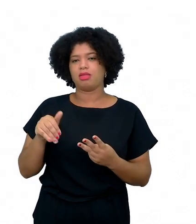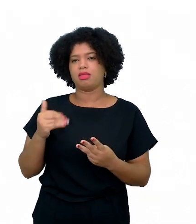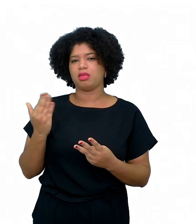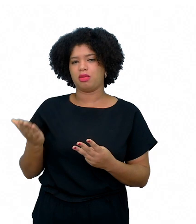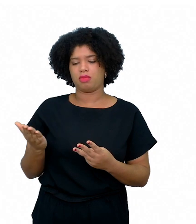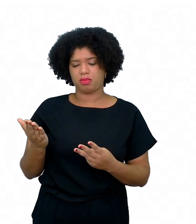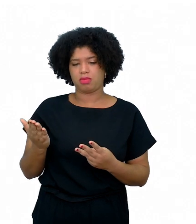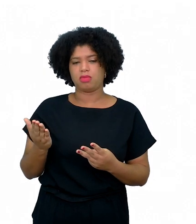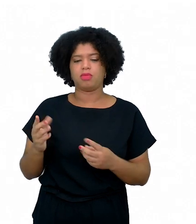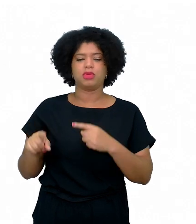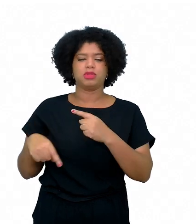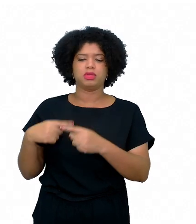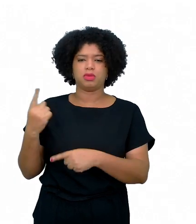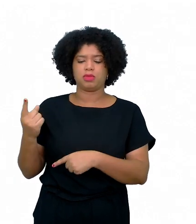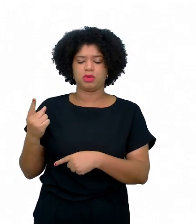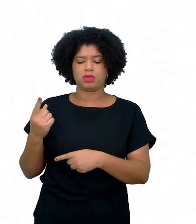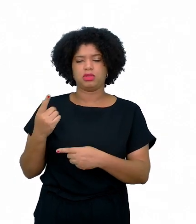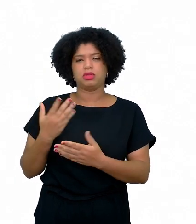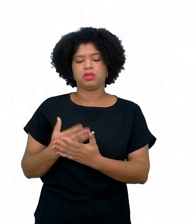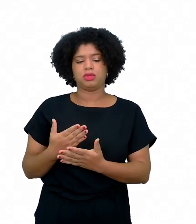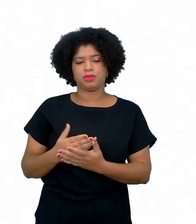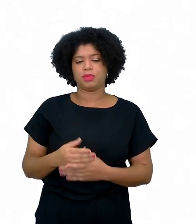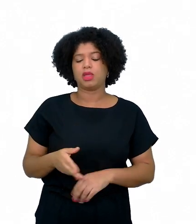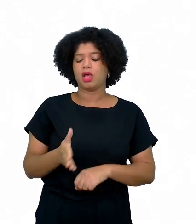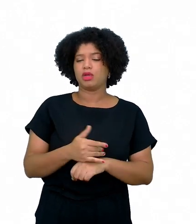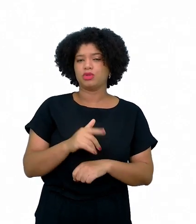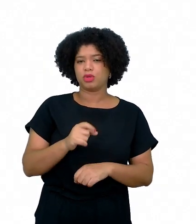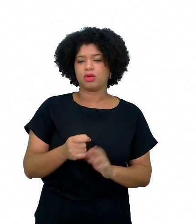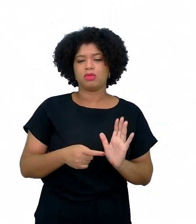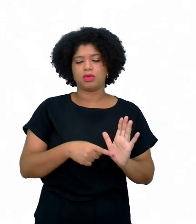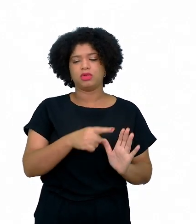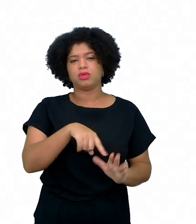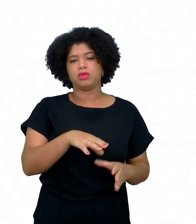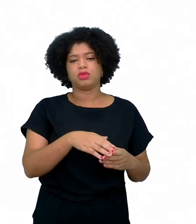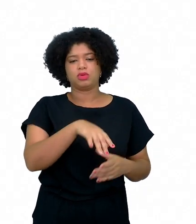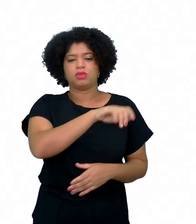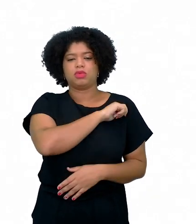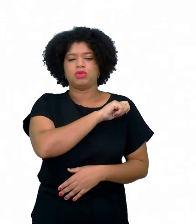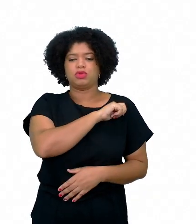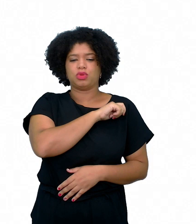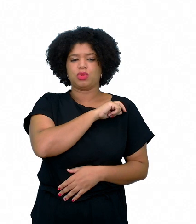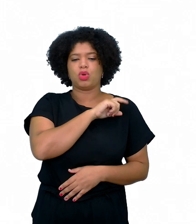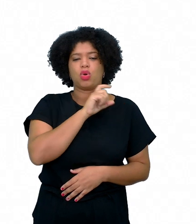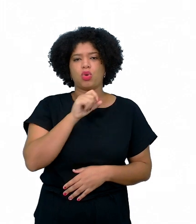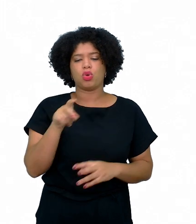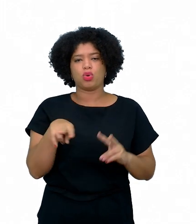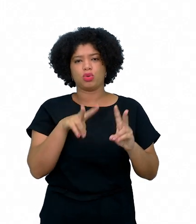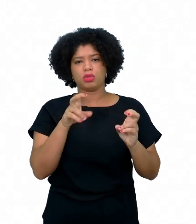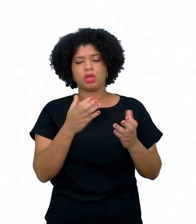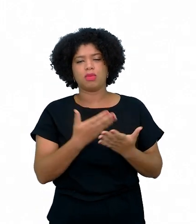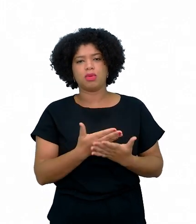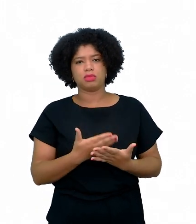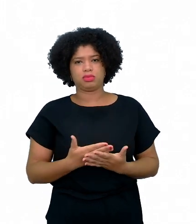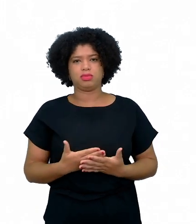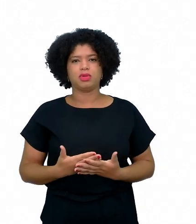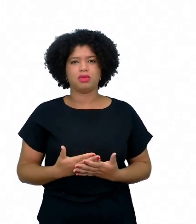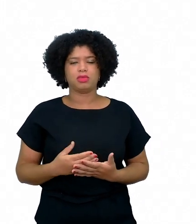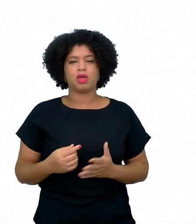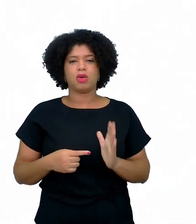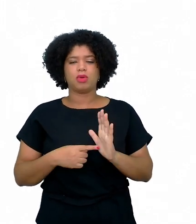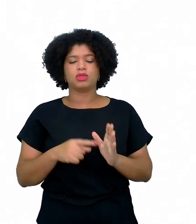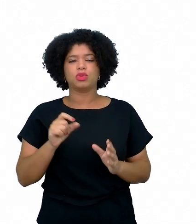já comentei. O antes, eu apresento para os estudantes, né, o tema da aula,